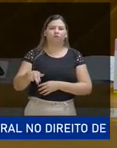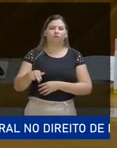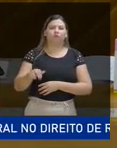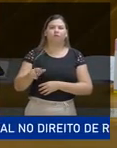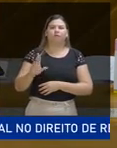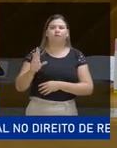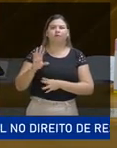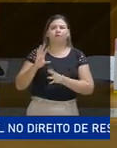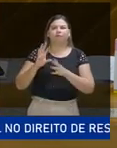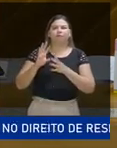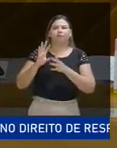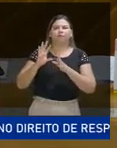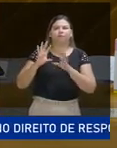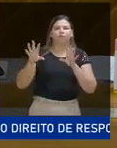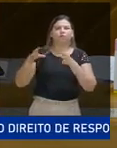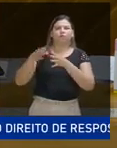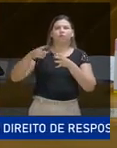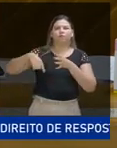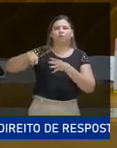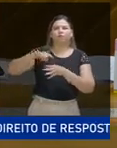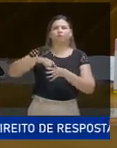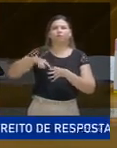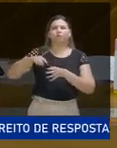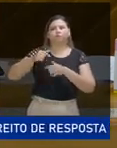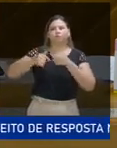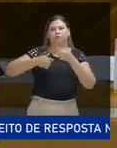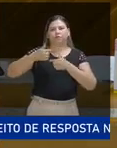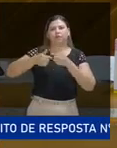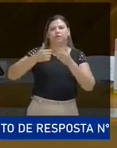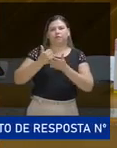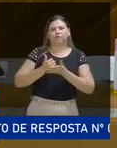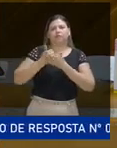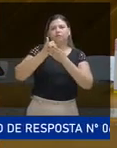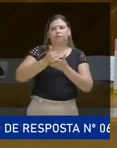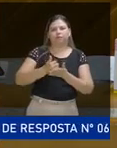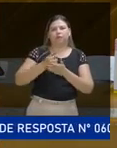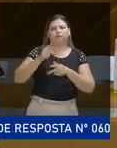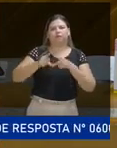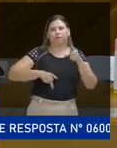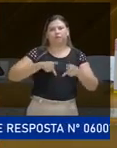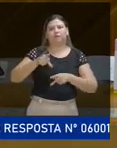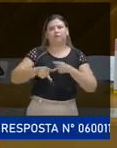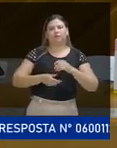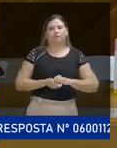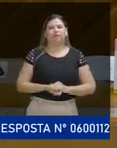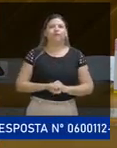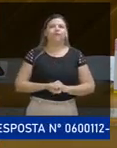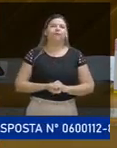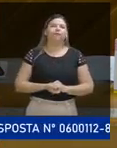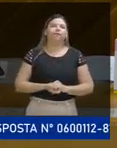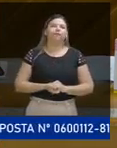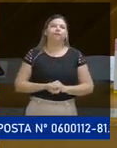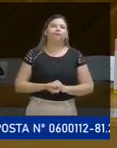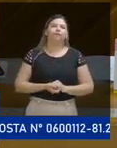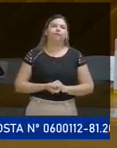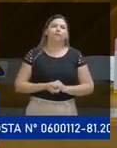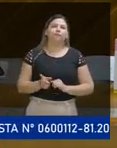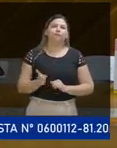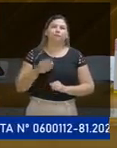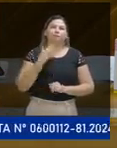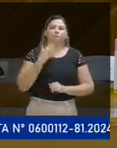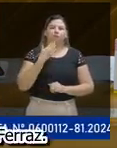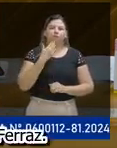você, e os recorrentes são coligação Trabalhando pelo Povo e Antônio Paulo de Oliveira Furlan. E